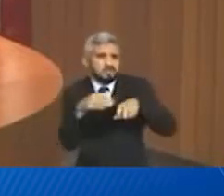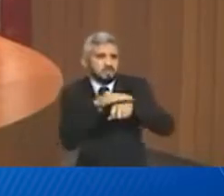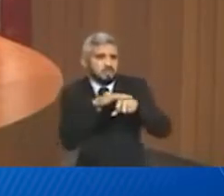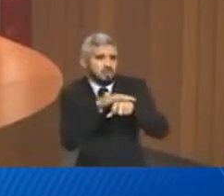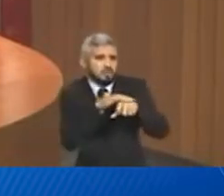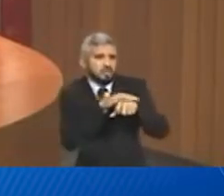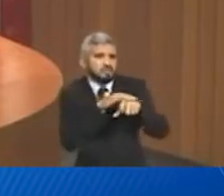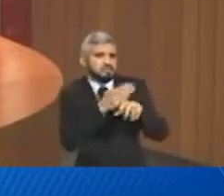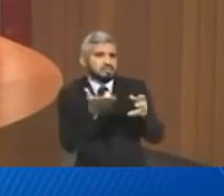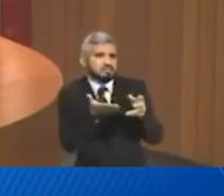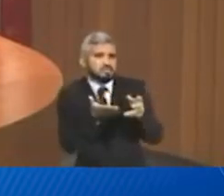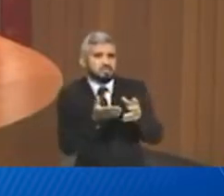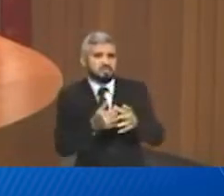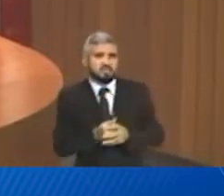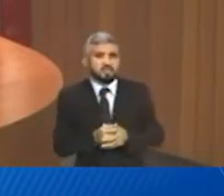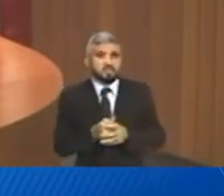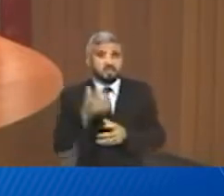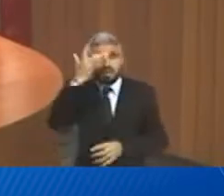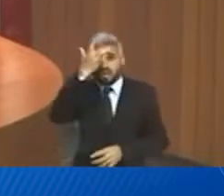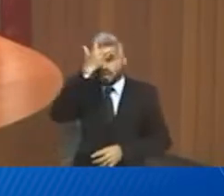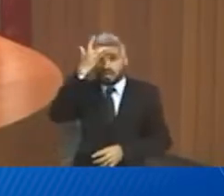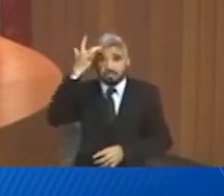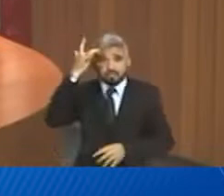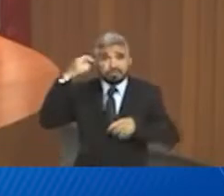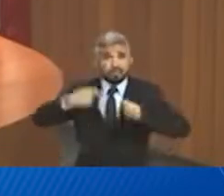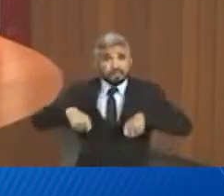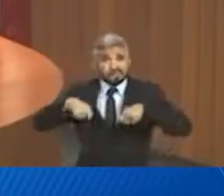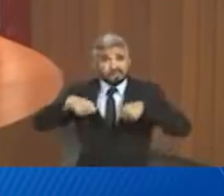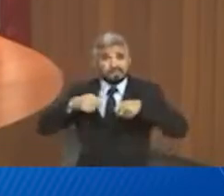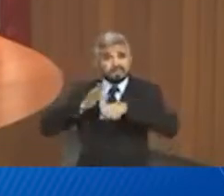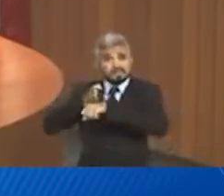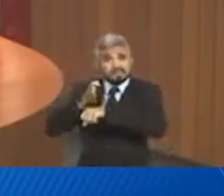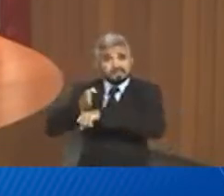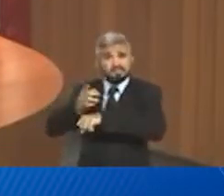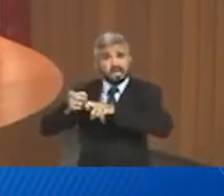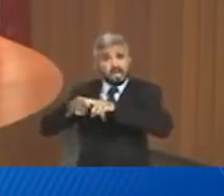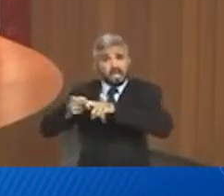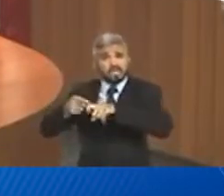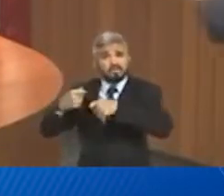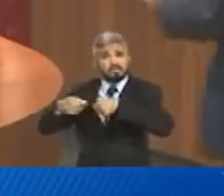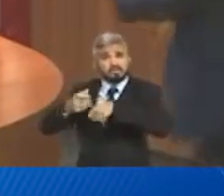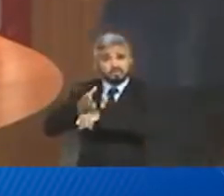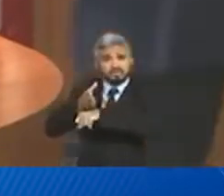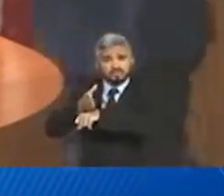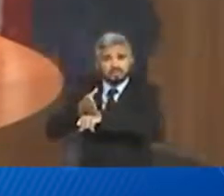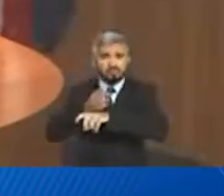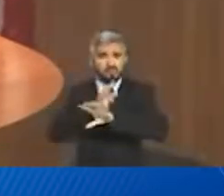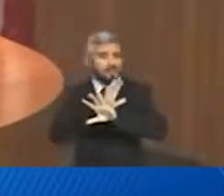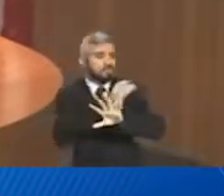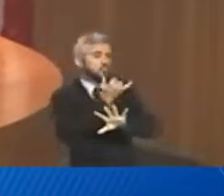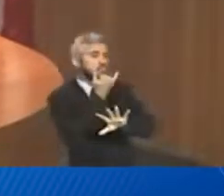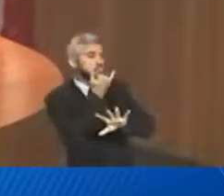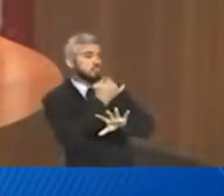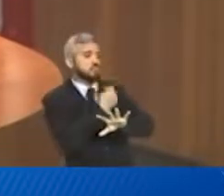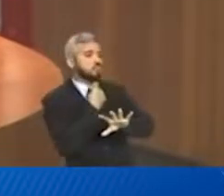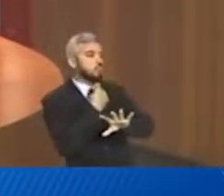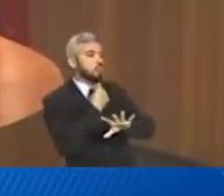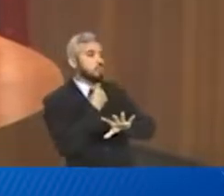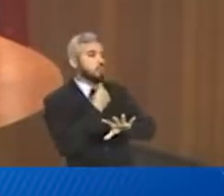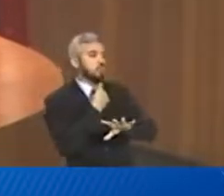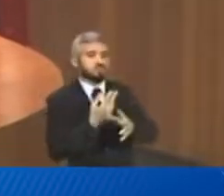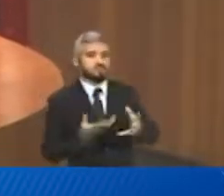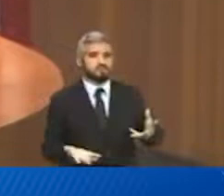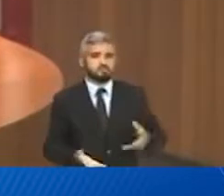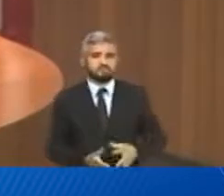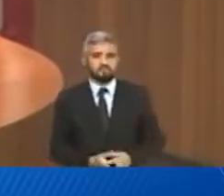estão sendo vetada a mesma coisa que Senador Alexandre Costa os vereadores pressionados a fecharem